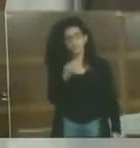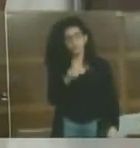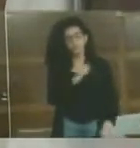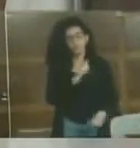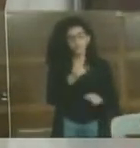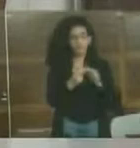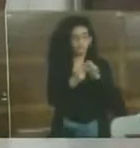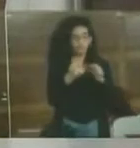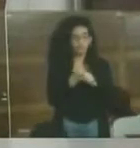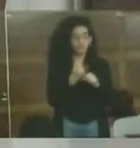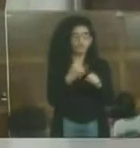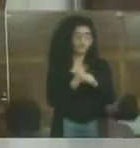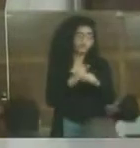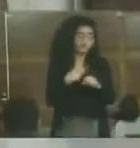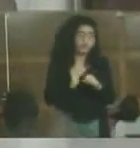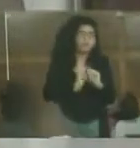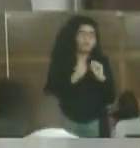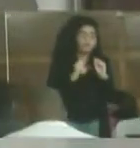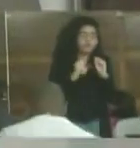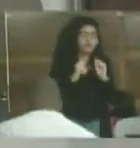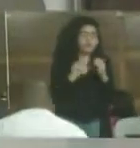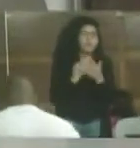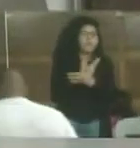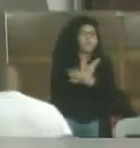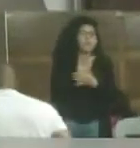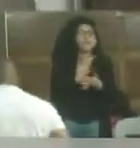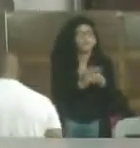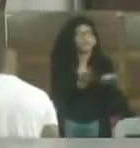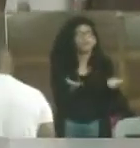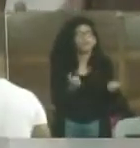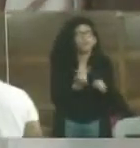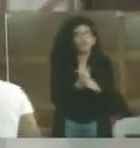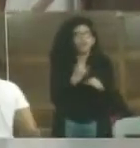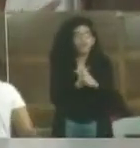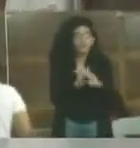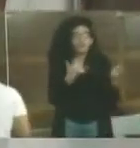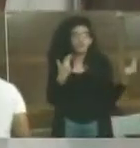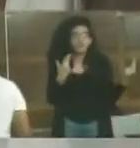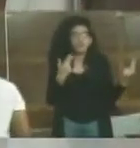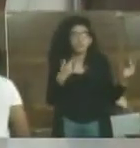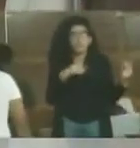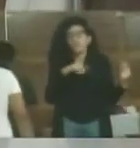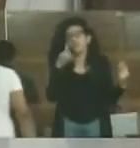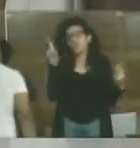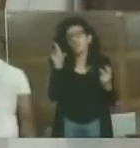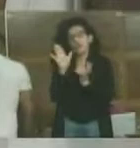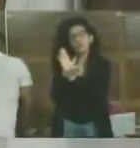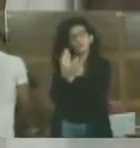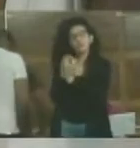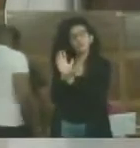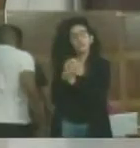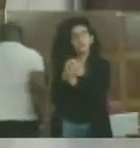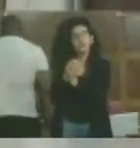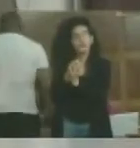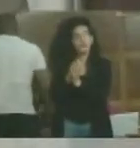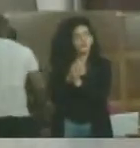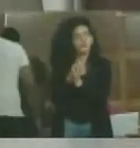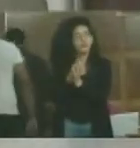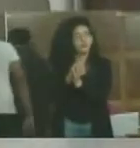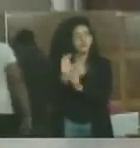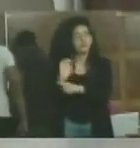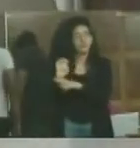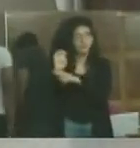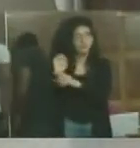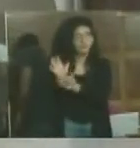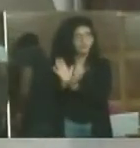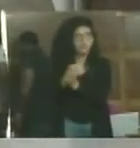aqui que corremos o risco de acontecer com essas obras o que aconteceu lá em Pernambuco. Lá em Pernambuco tinha uma